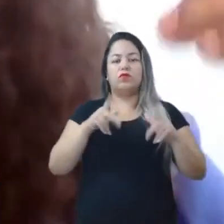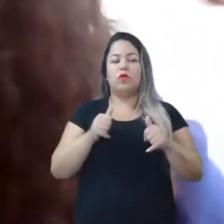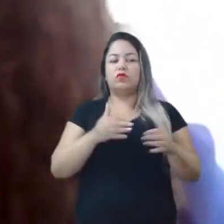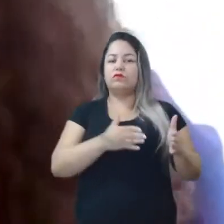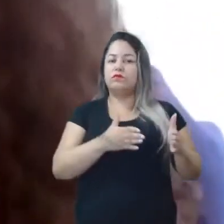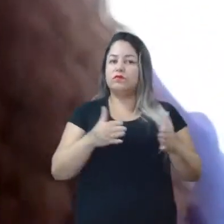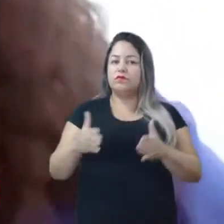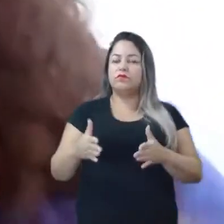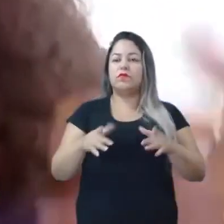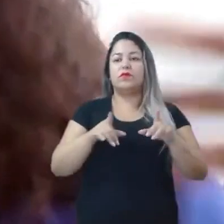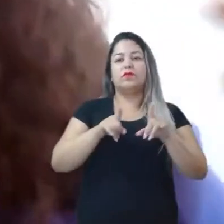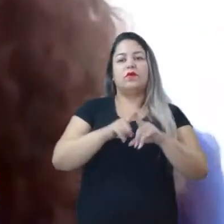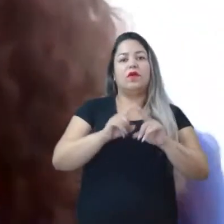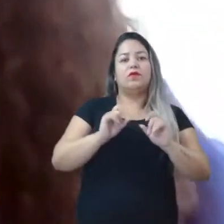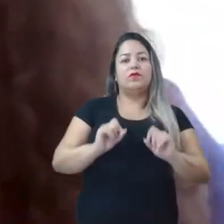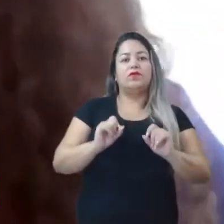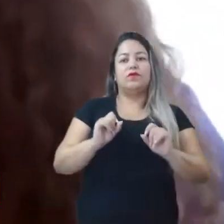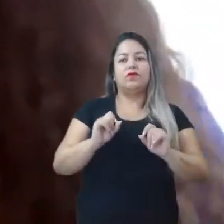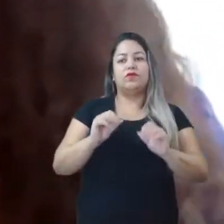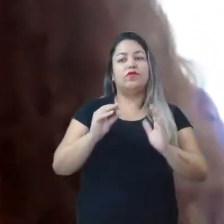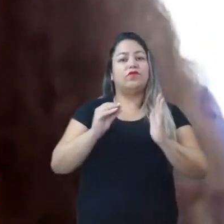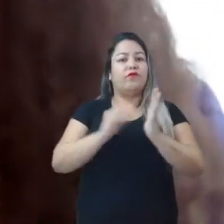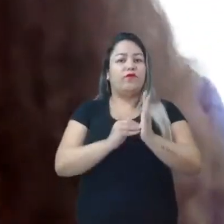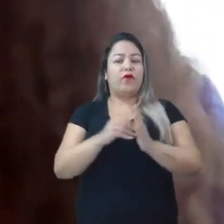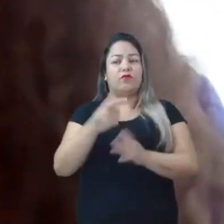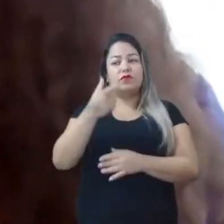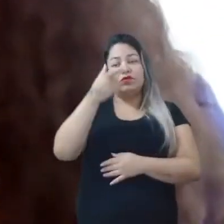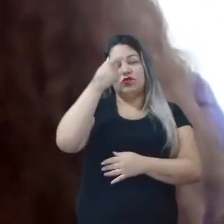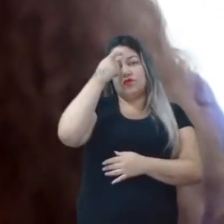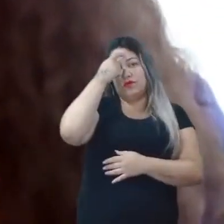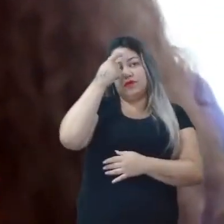de desestrutura, de falta de consciência